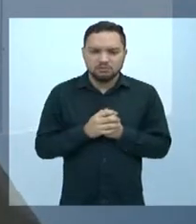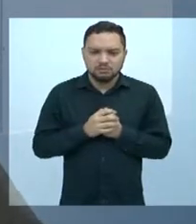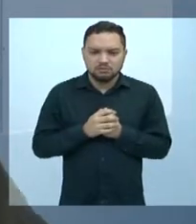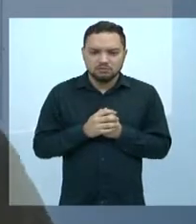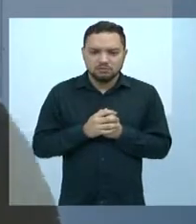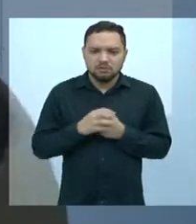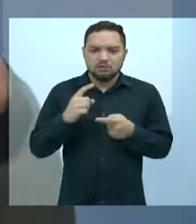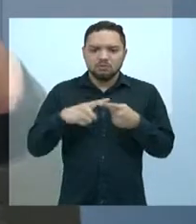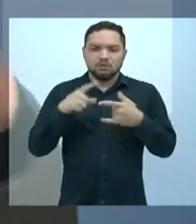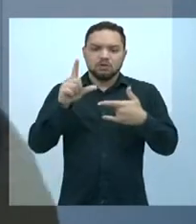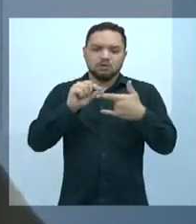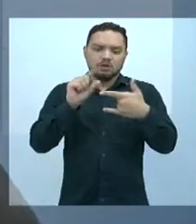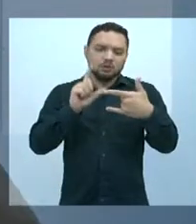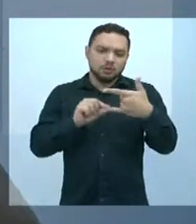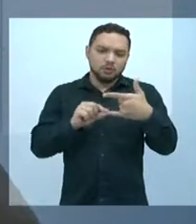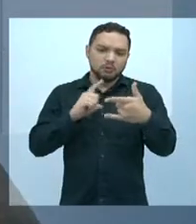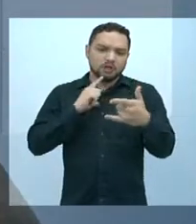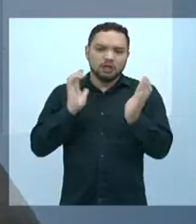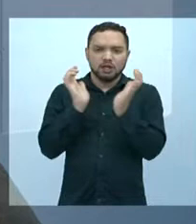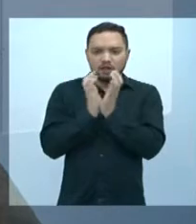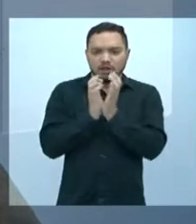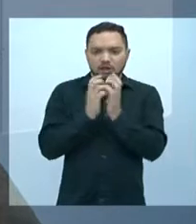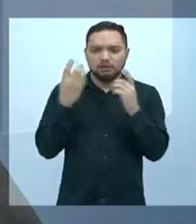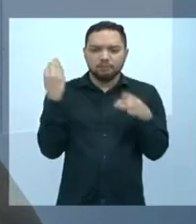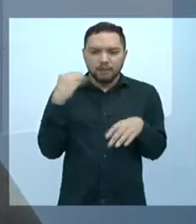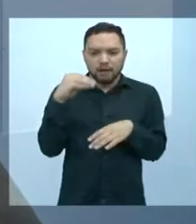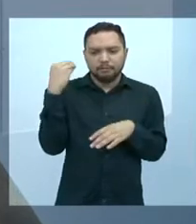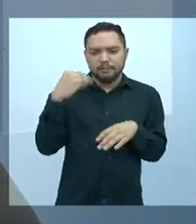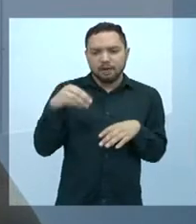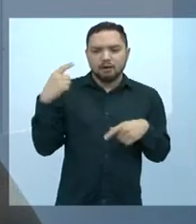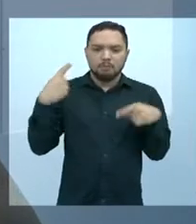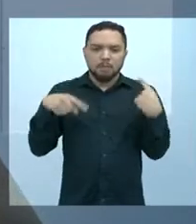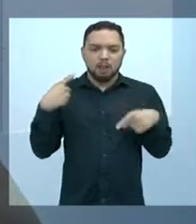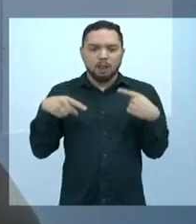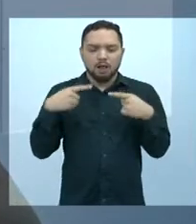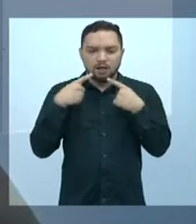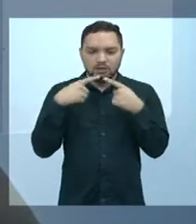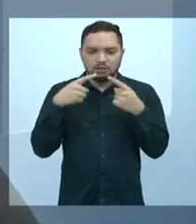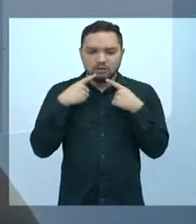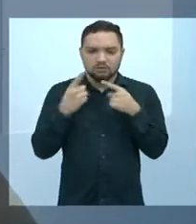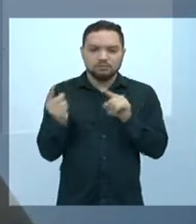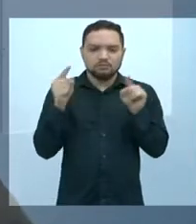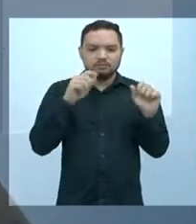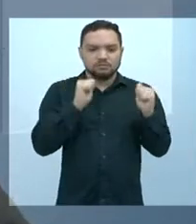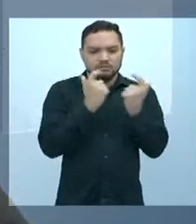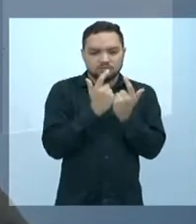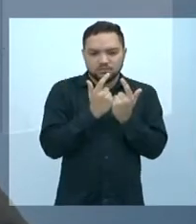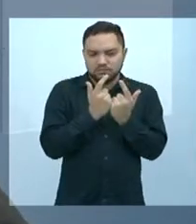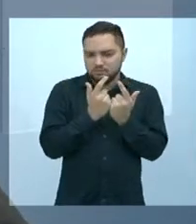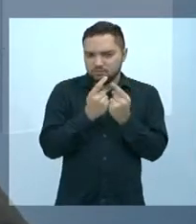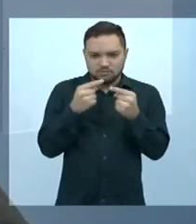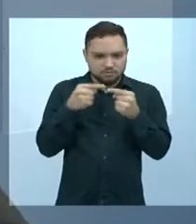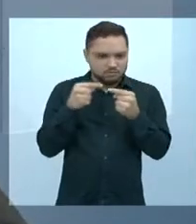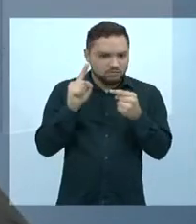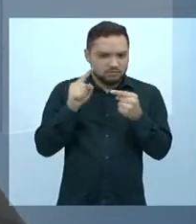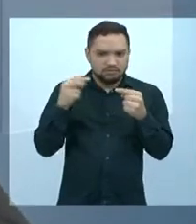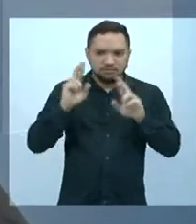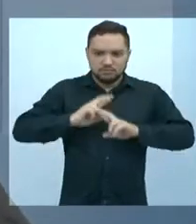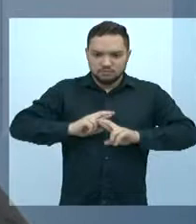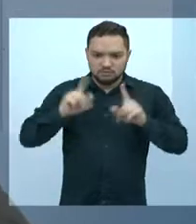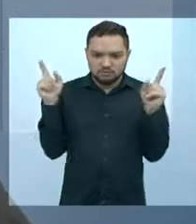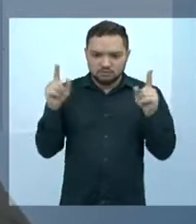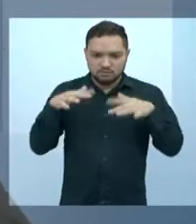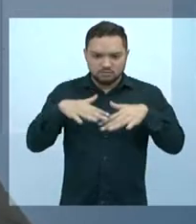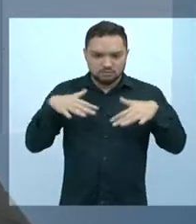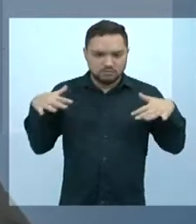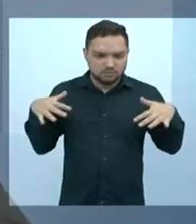você ter uma rede social e alimentar ela diariamente com polêmicas. Na Assembleia não é para coadjuvante. O parlamento